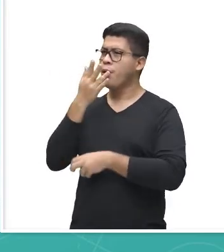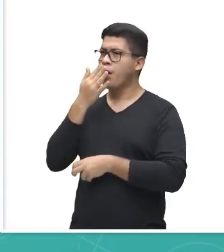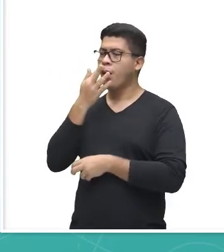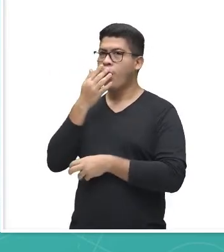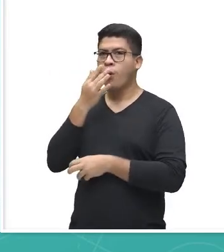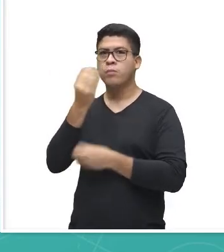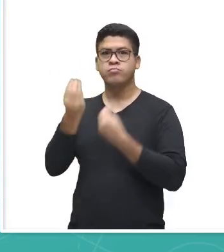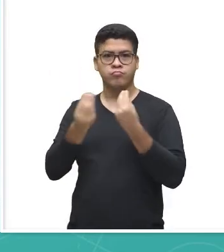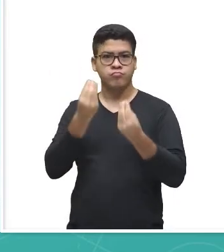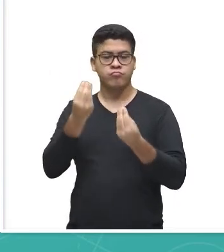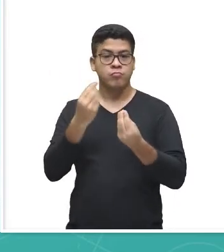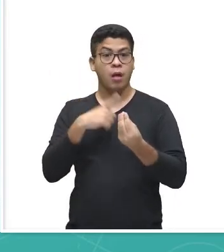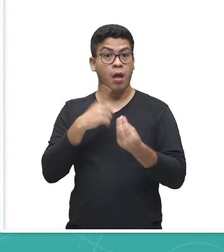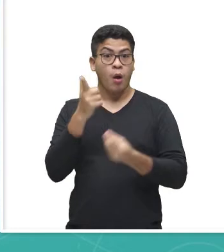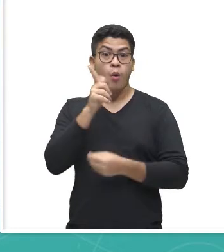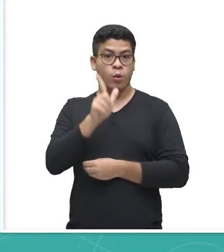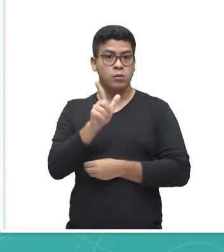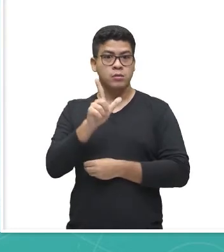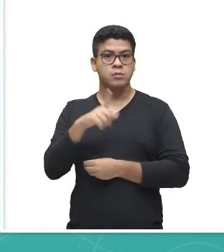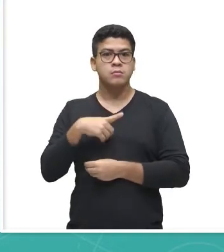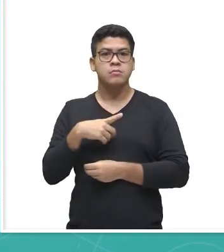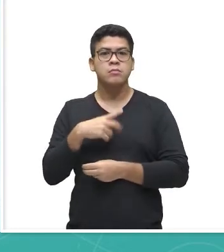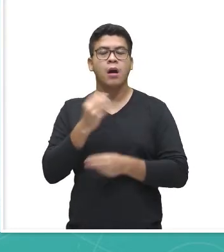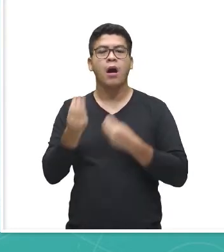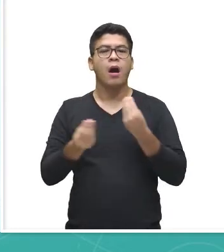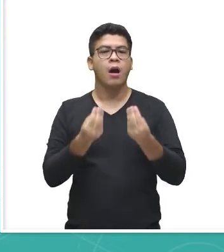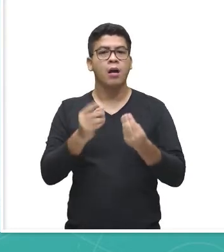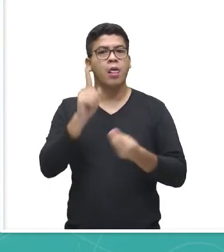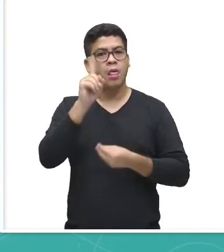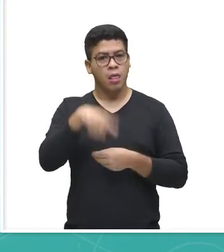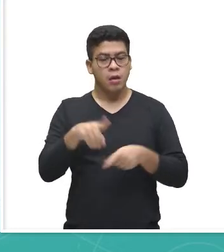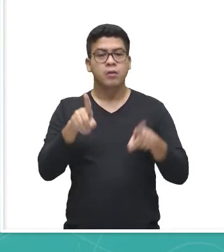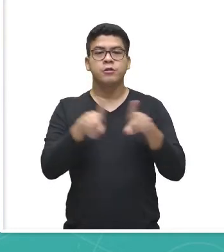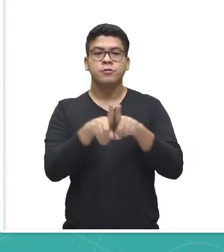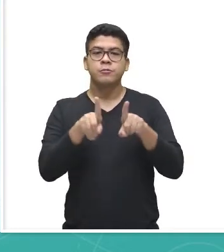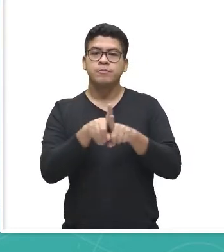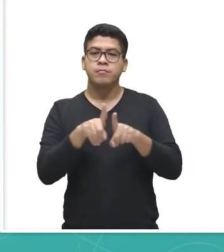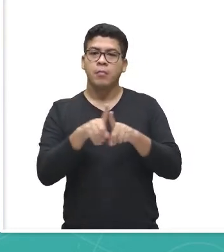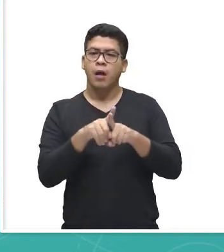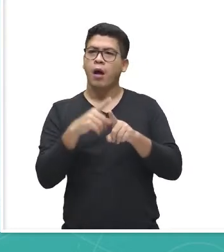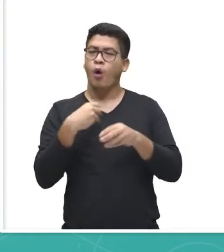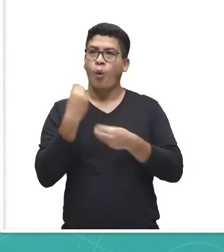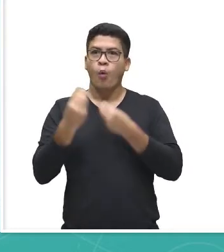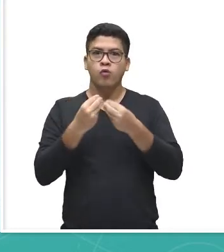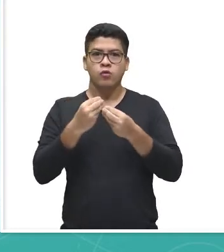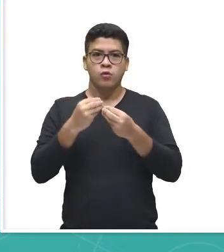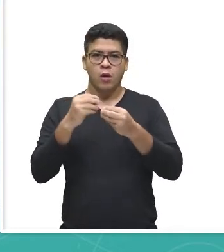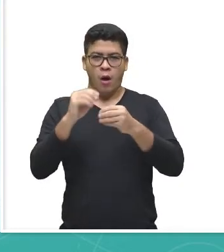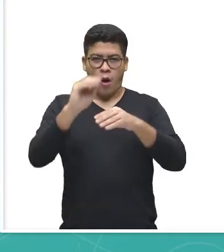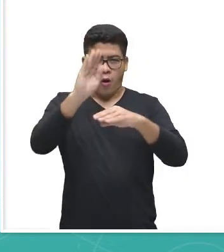observa através da visão e ditada pelos comprimentos de onda,